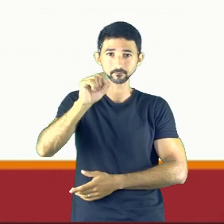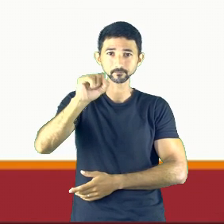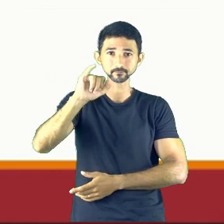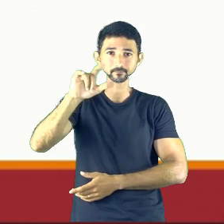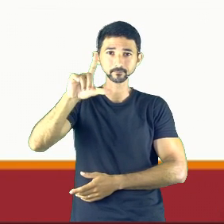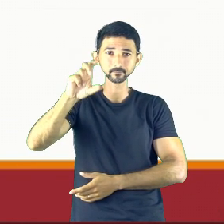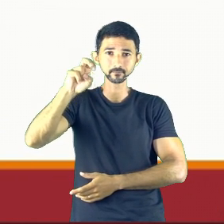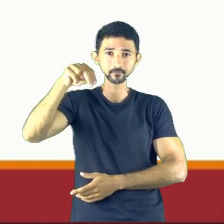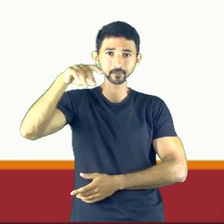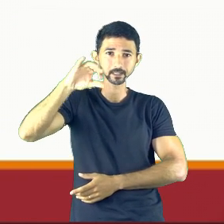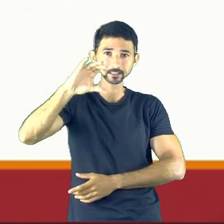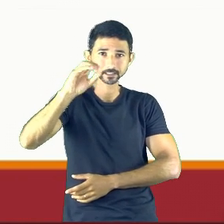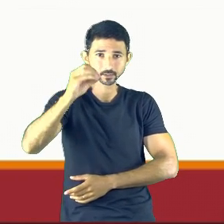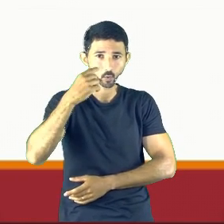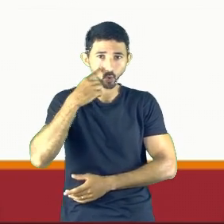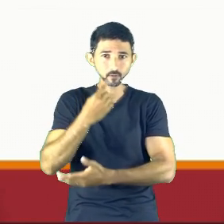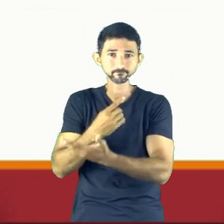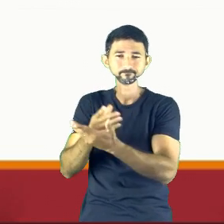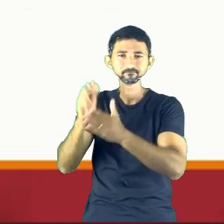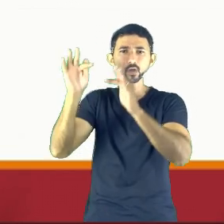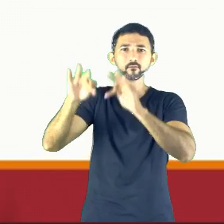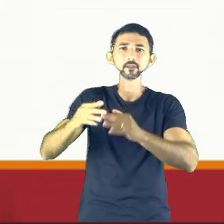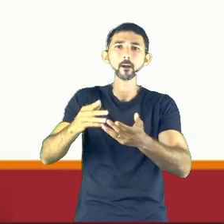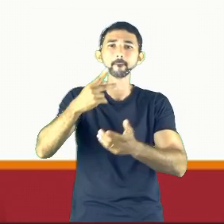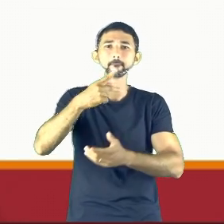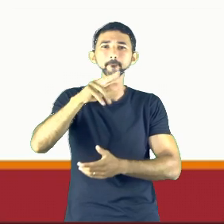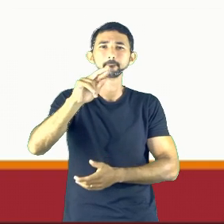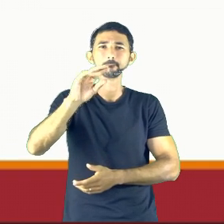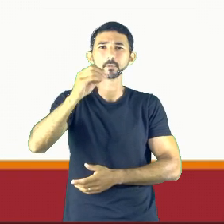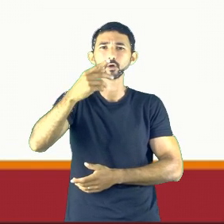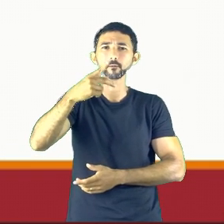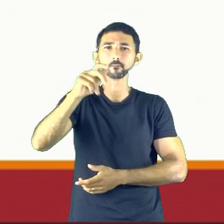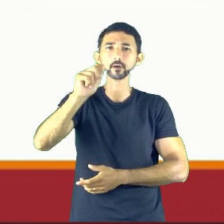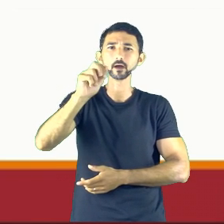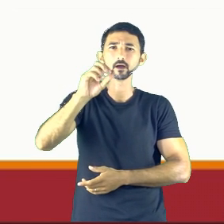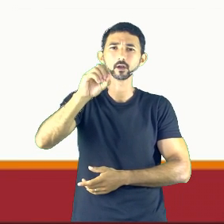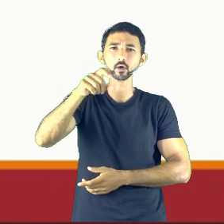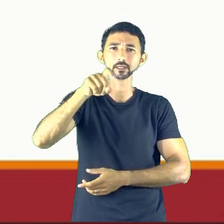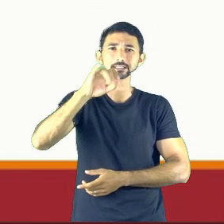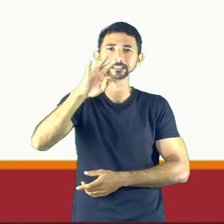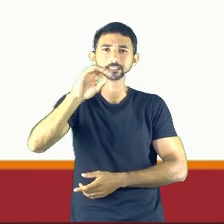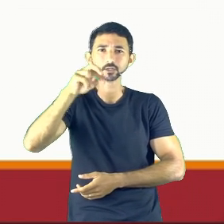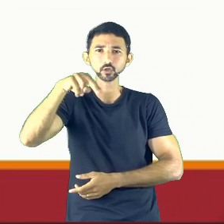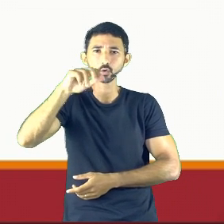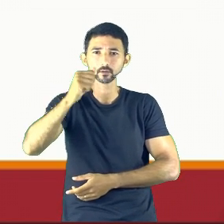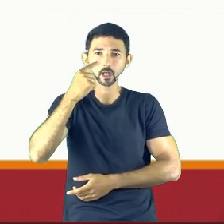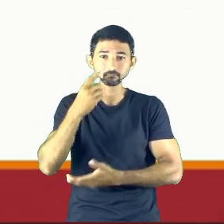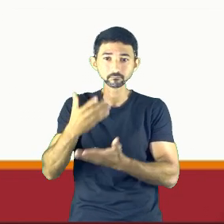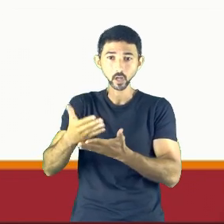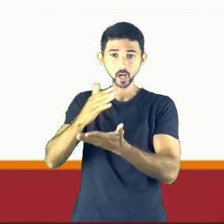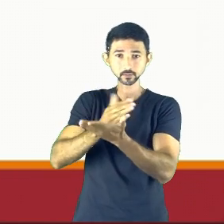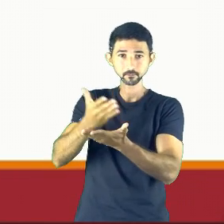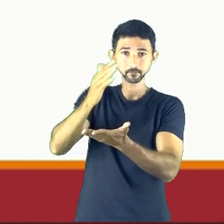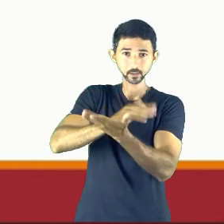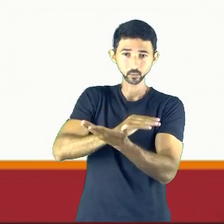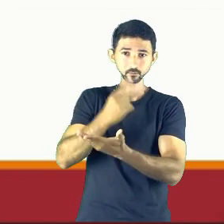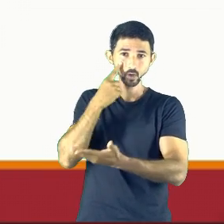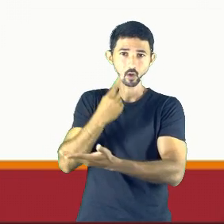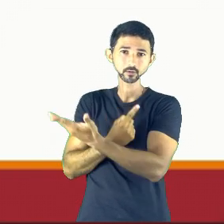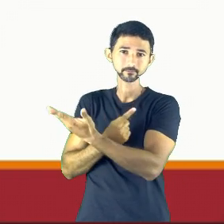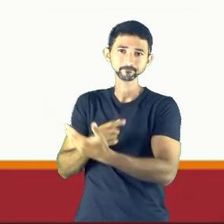parede e silêncio. E, por fim, as palavras proparoxítonas, caso a sílaba tônica esteja